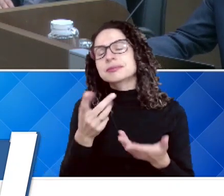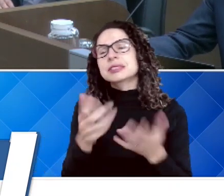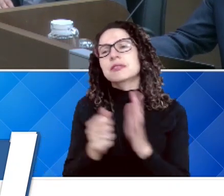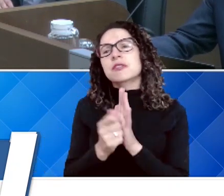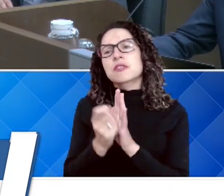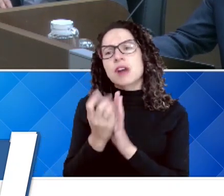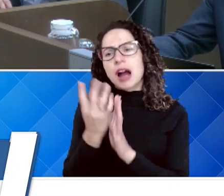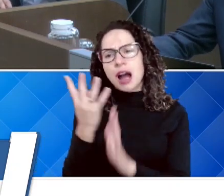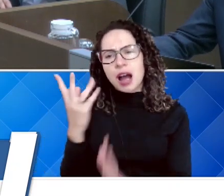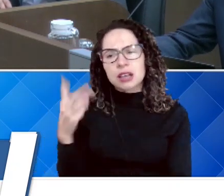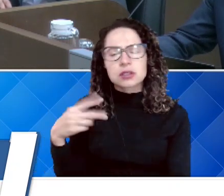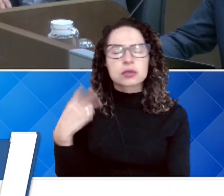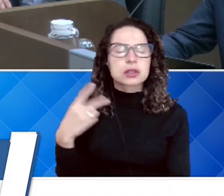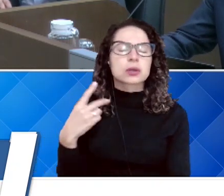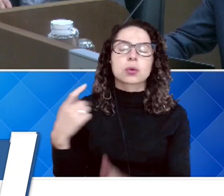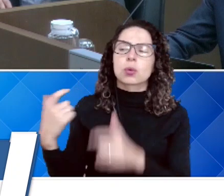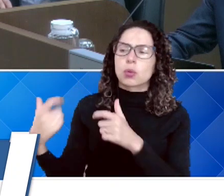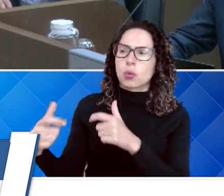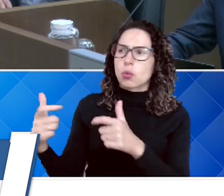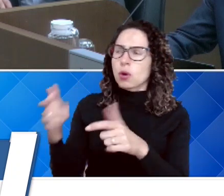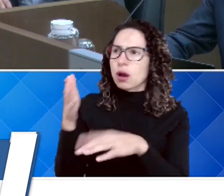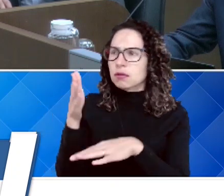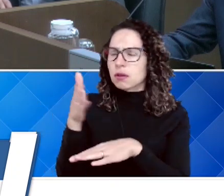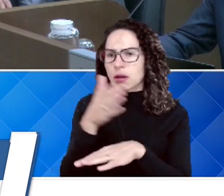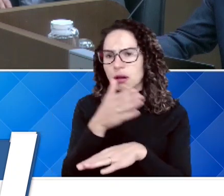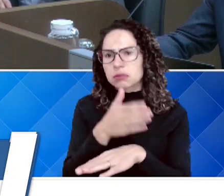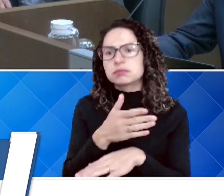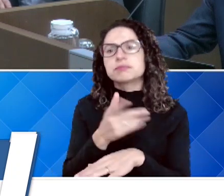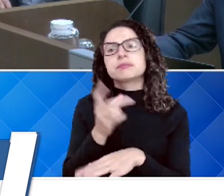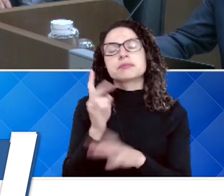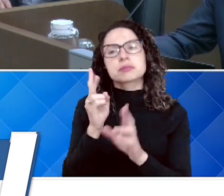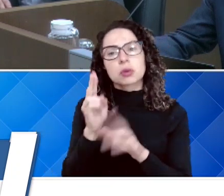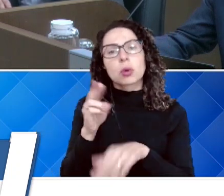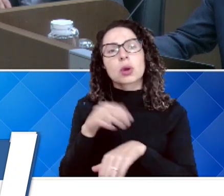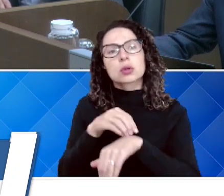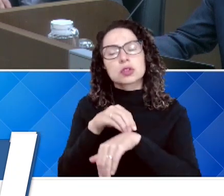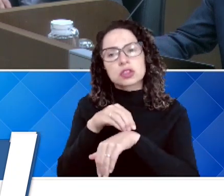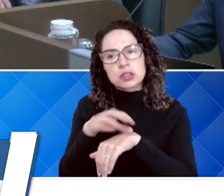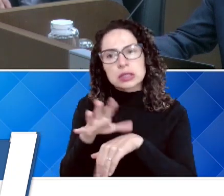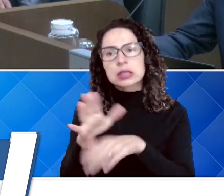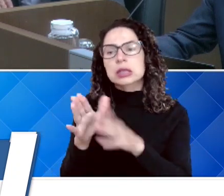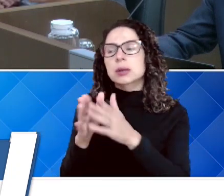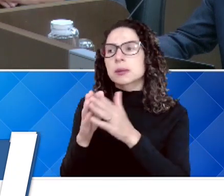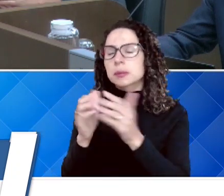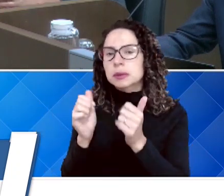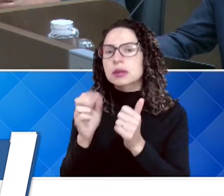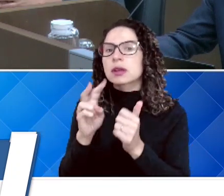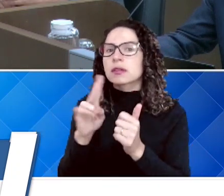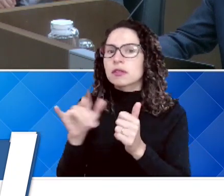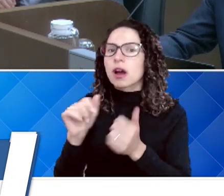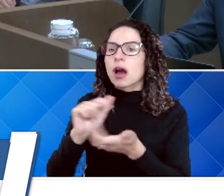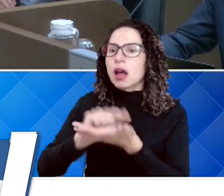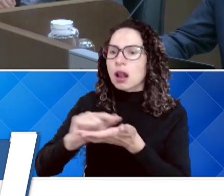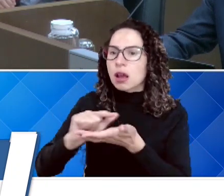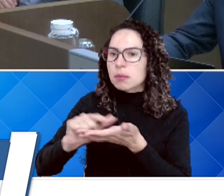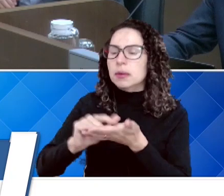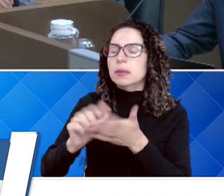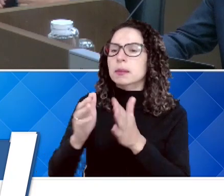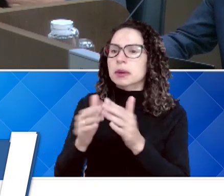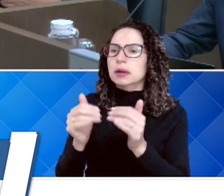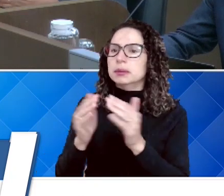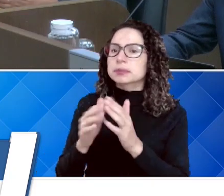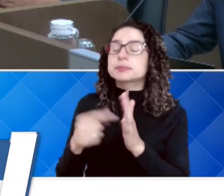em vários locais da cidade estão fazendo indicações, estão pedindo para fazer esse tipo de limpeza.